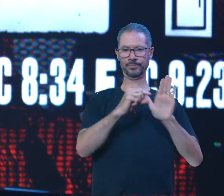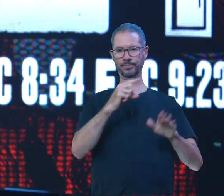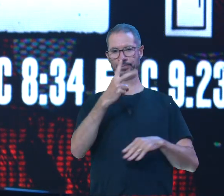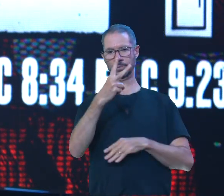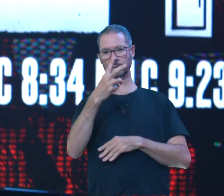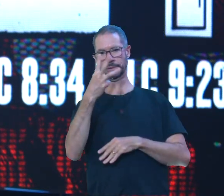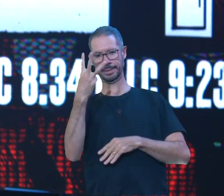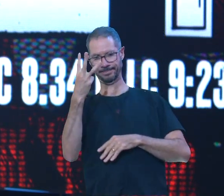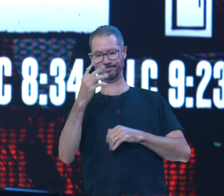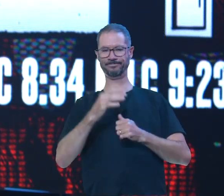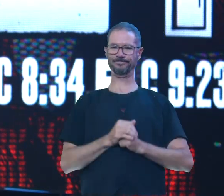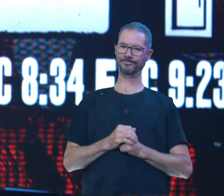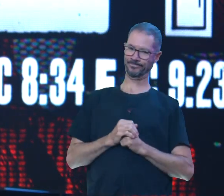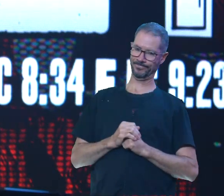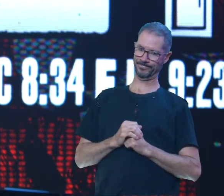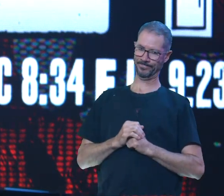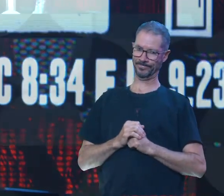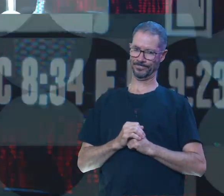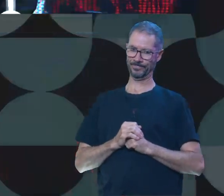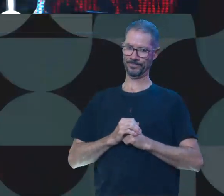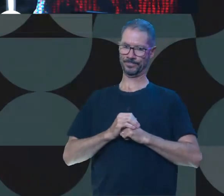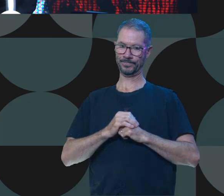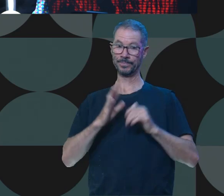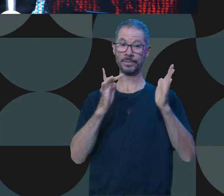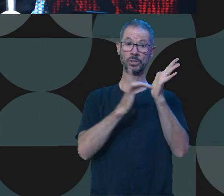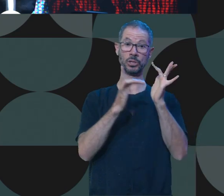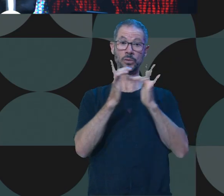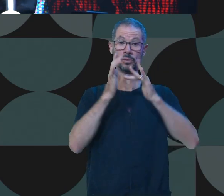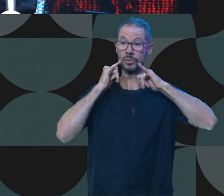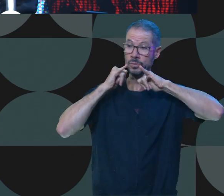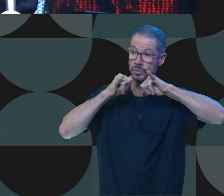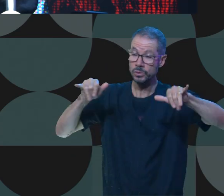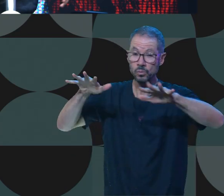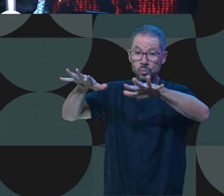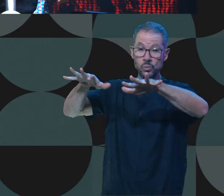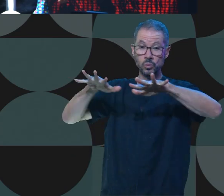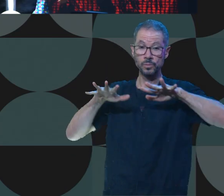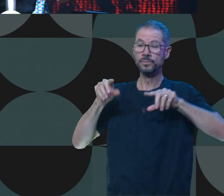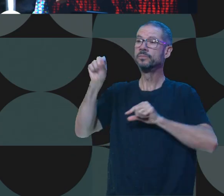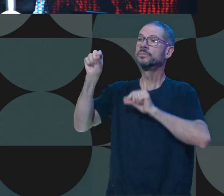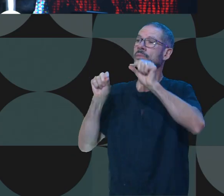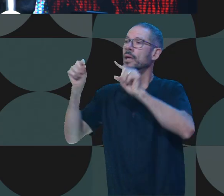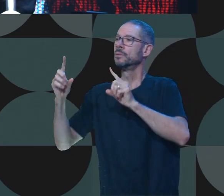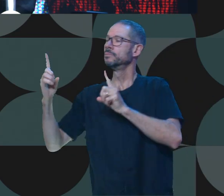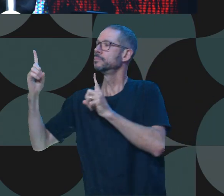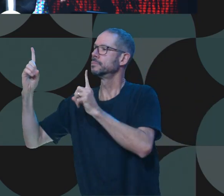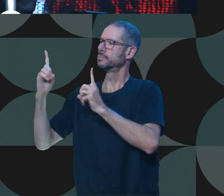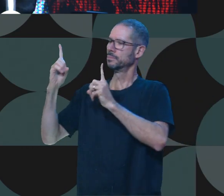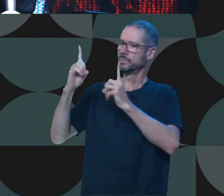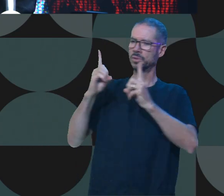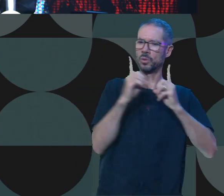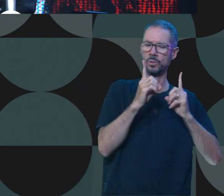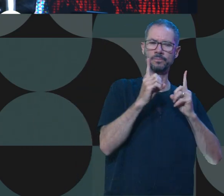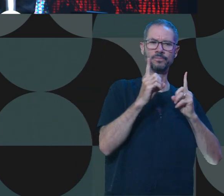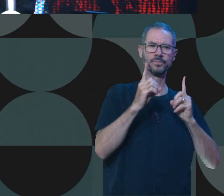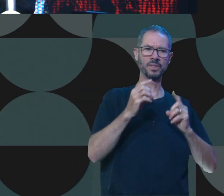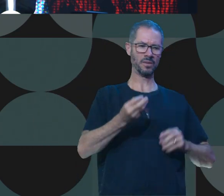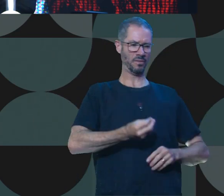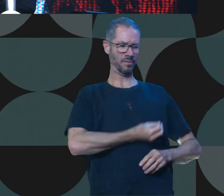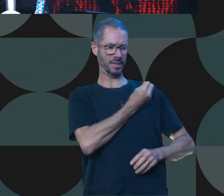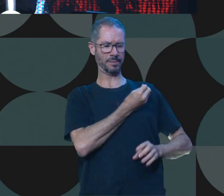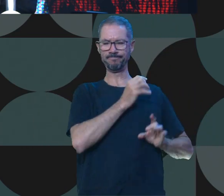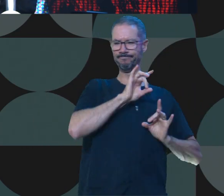23. Diz assim a palavra: Disse ele à multidão: Se alguém quer ser meu seguidor, negue-se a si mesmo,